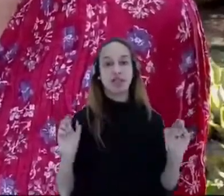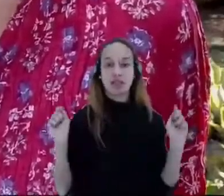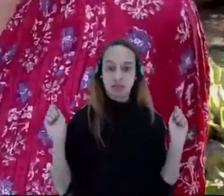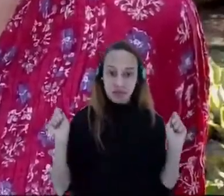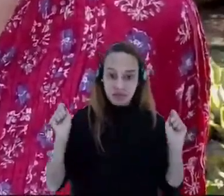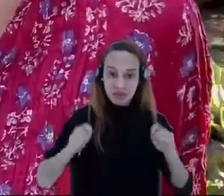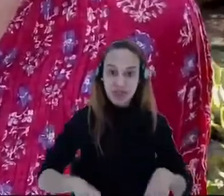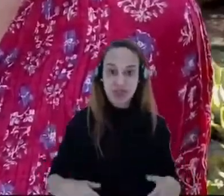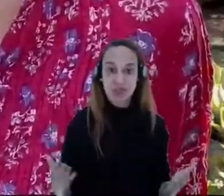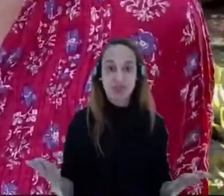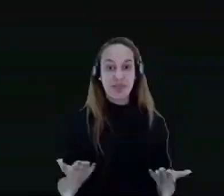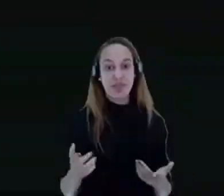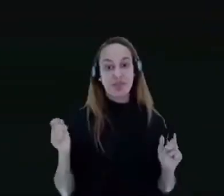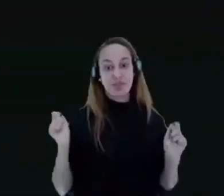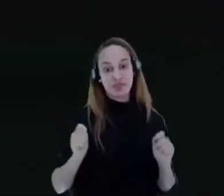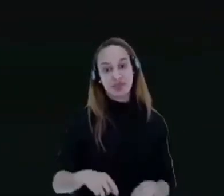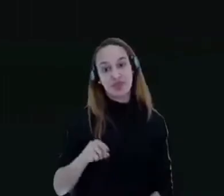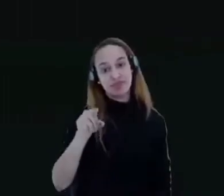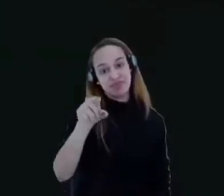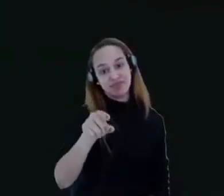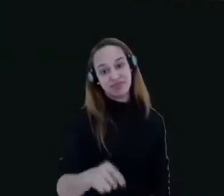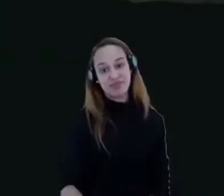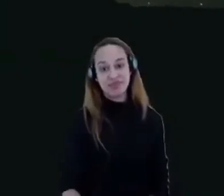e é possível para você.